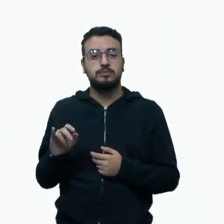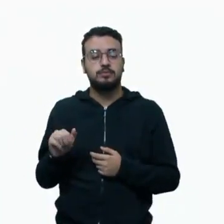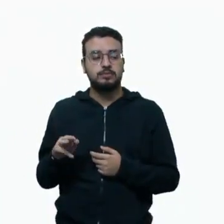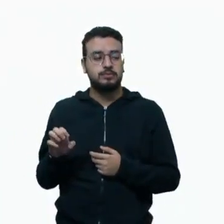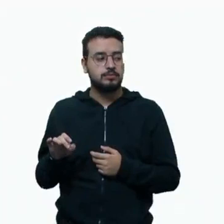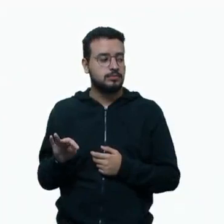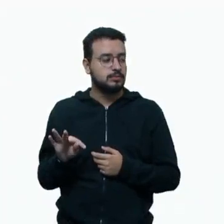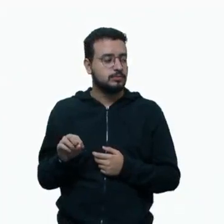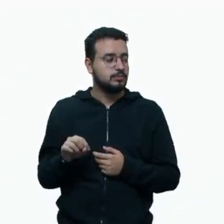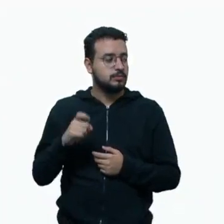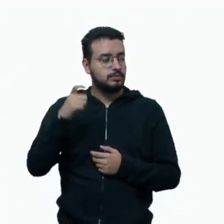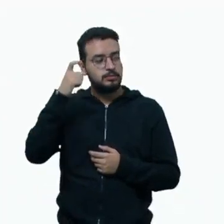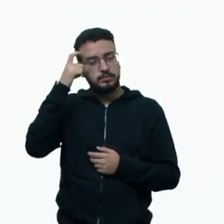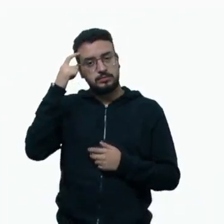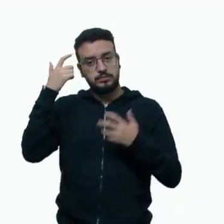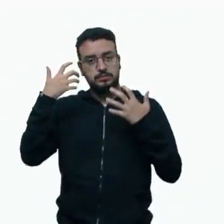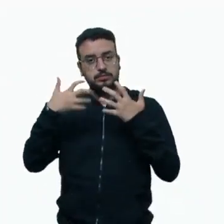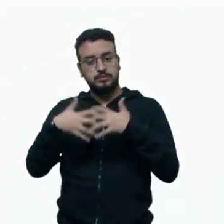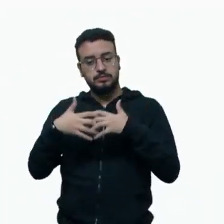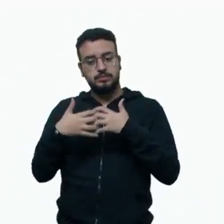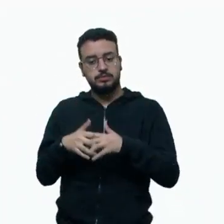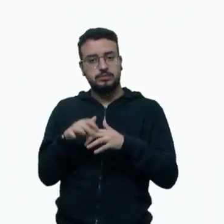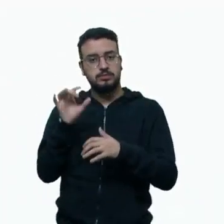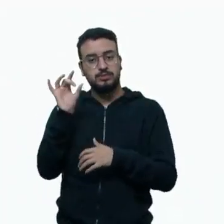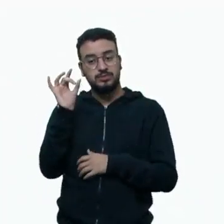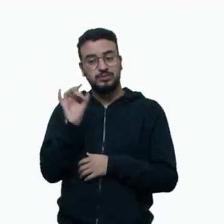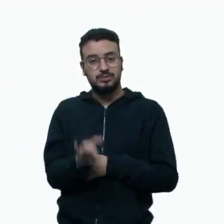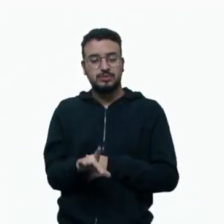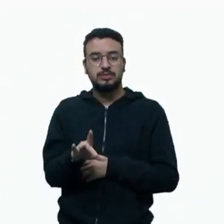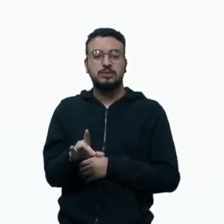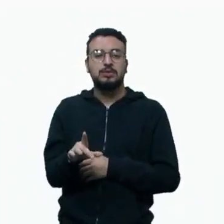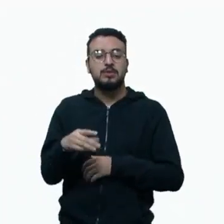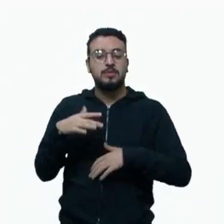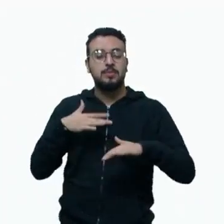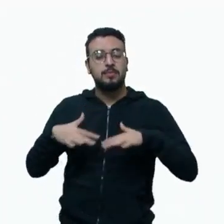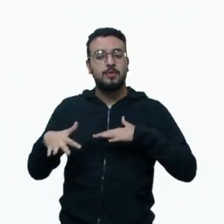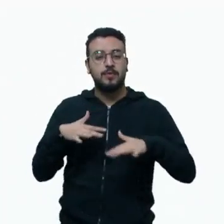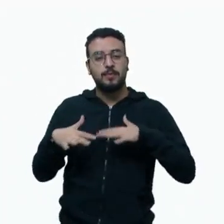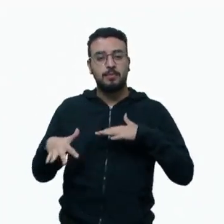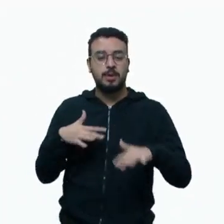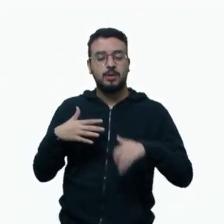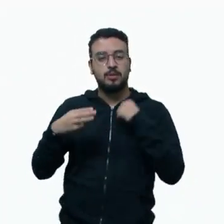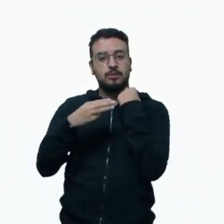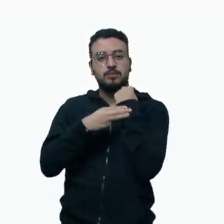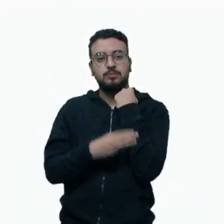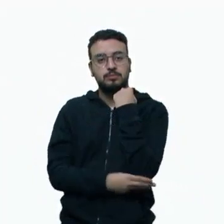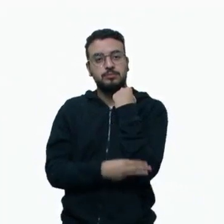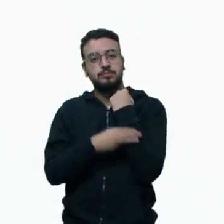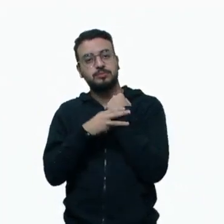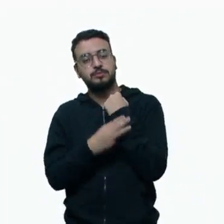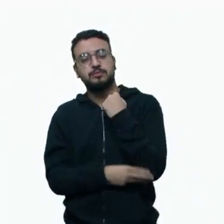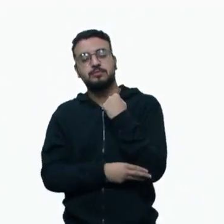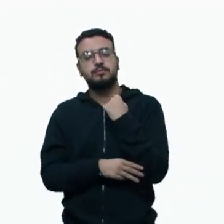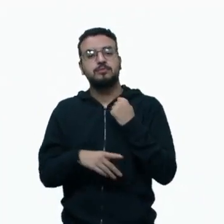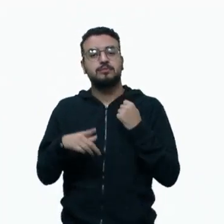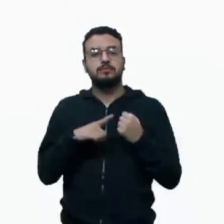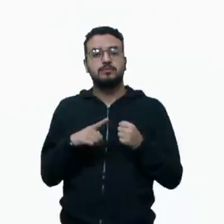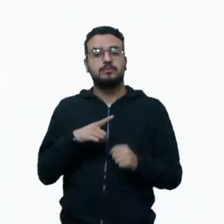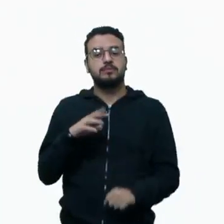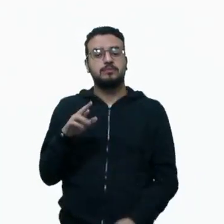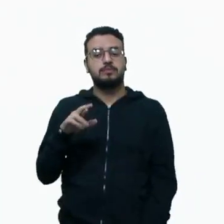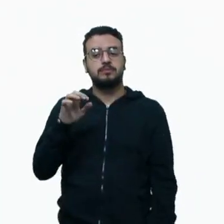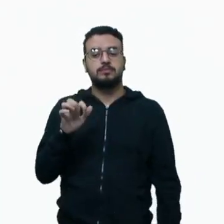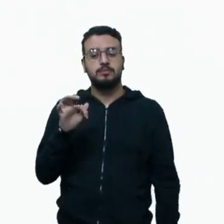Os reflexos não se limitam apenas, pessoal, aos movimentos dos músculos esqueléticos. Eu tenho reflexo